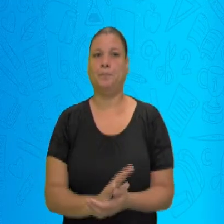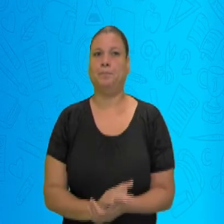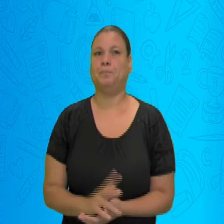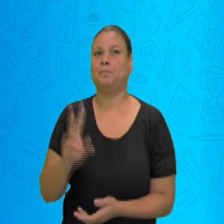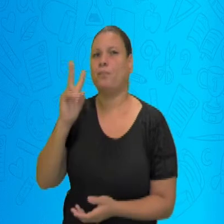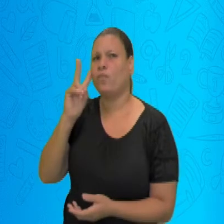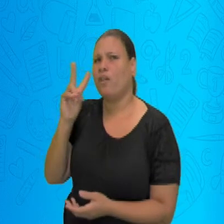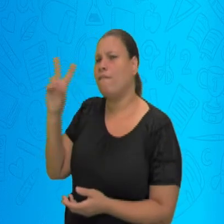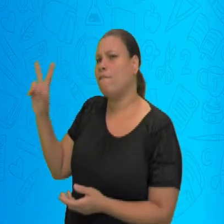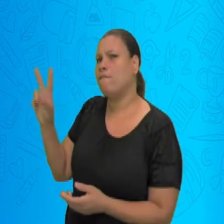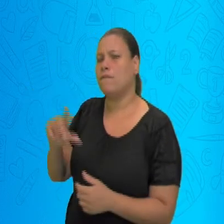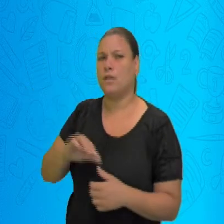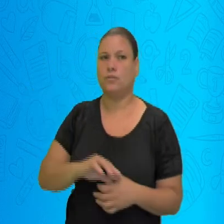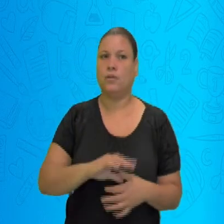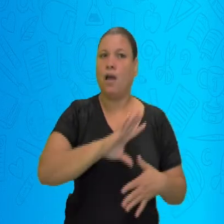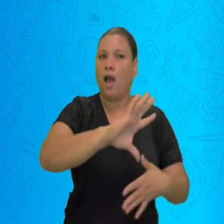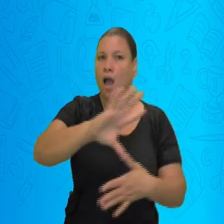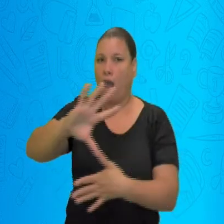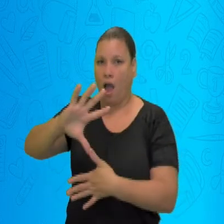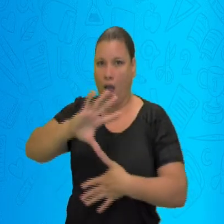Anglo-Saxônica.